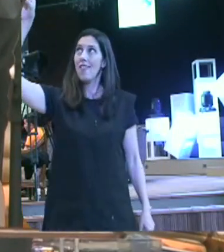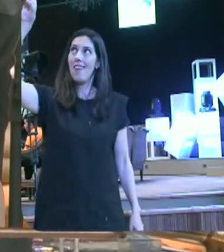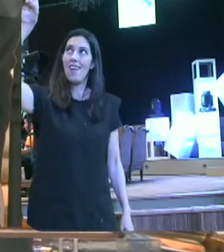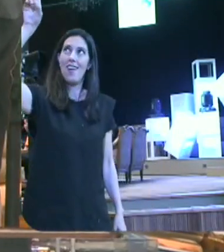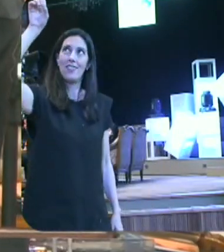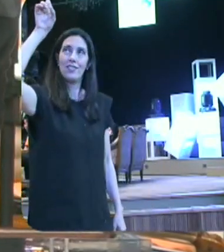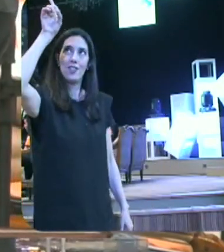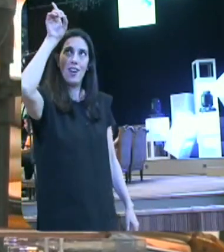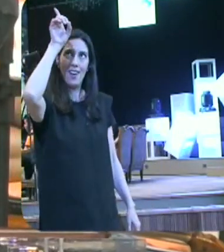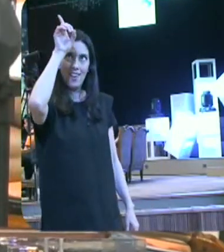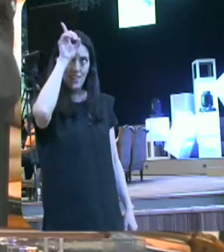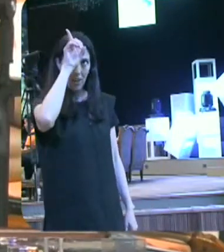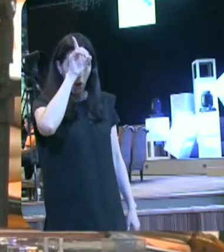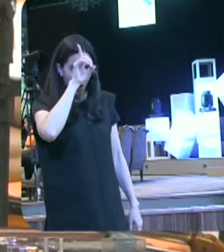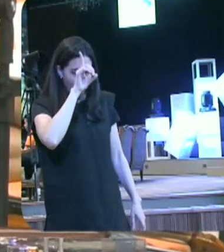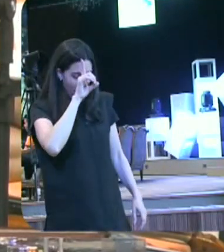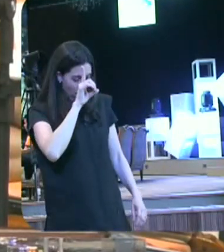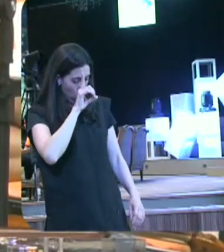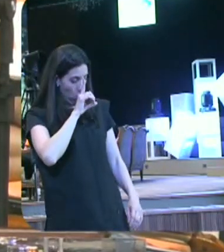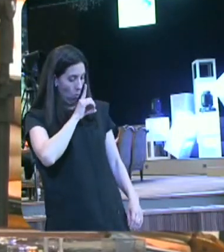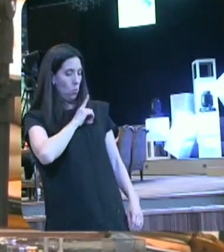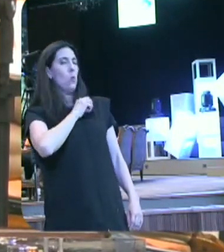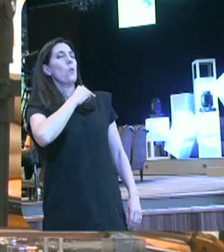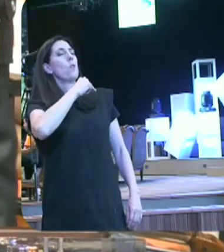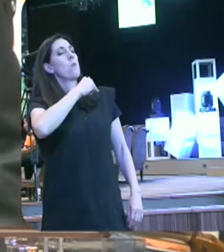com misericórdia e graça.